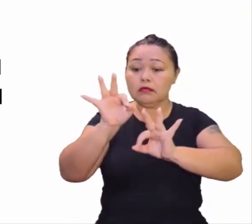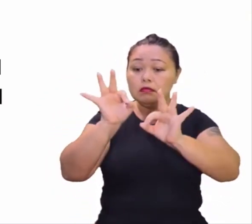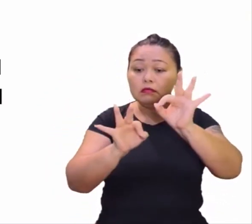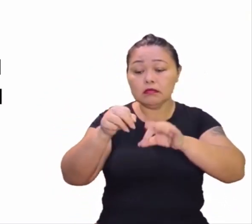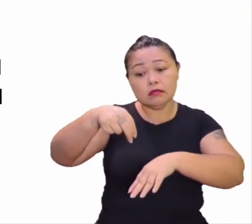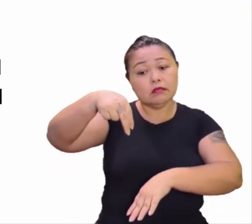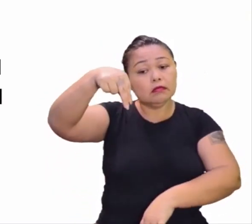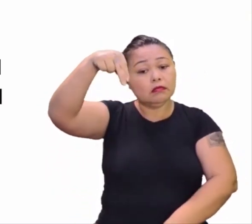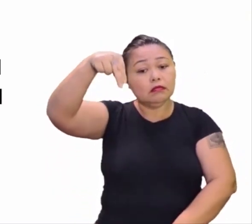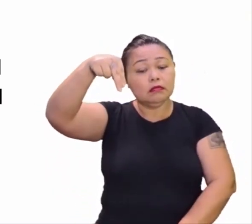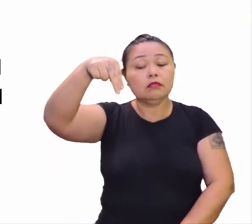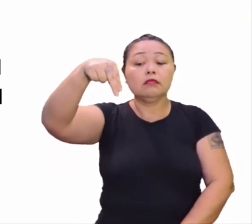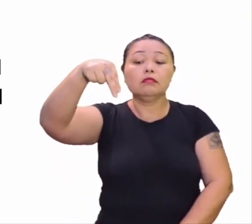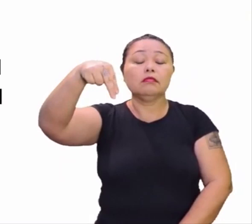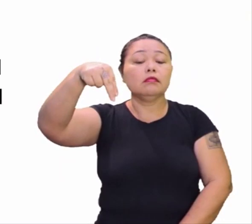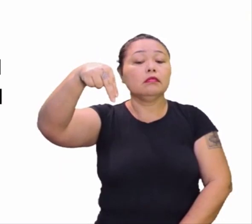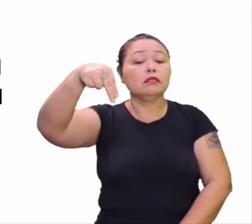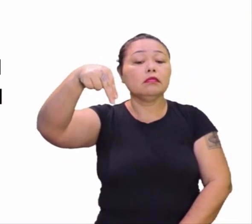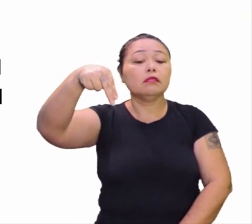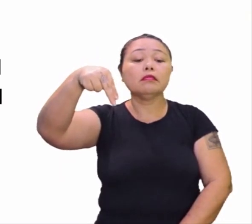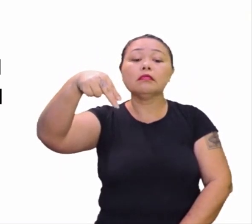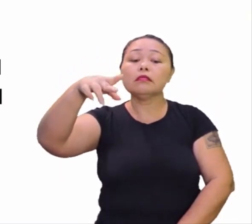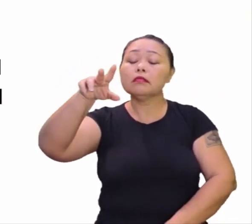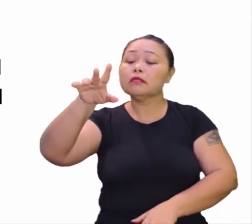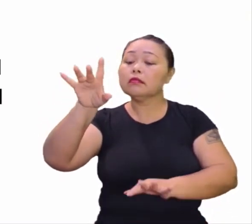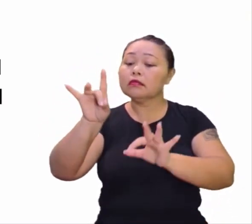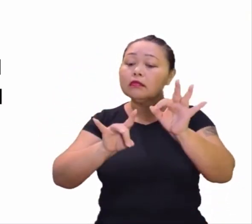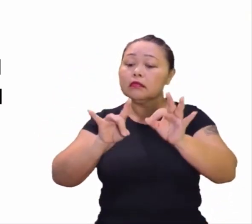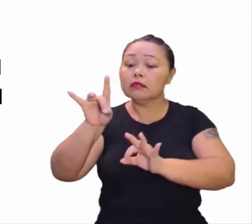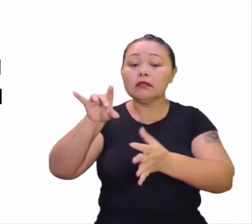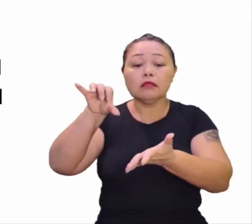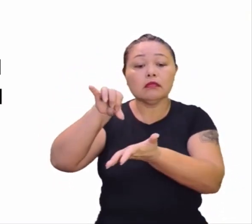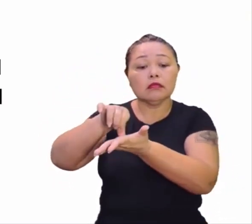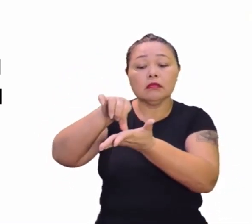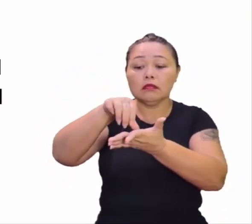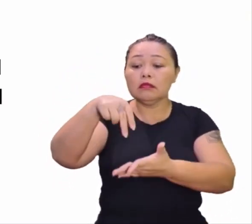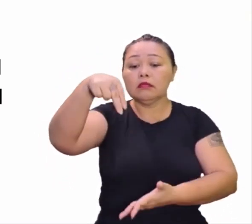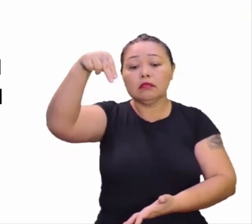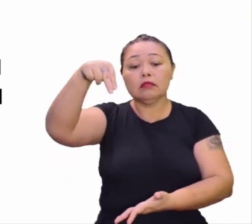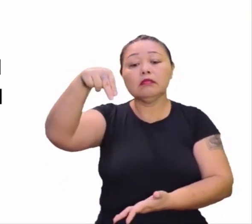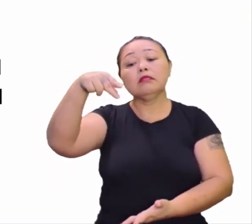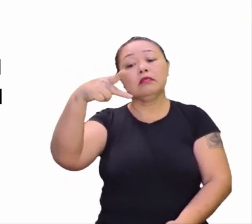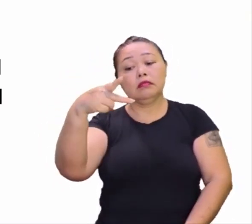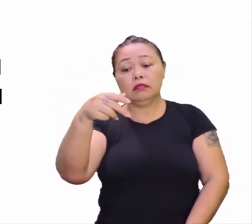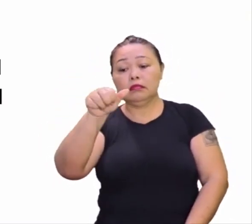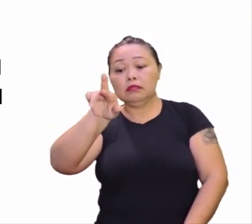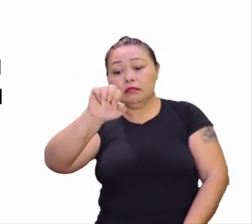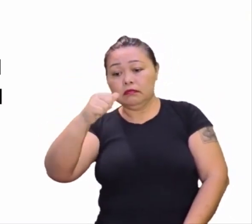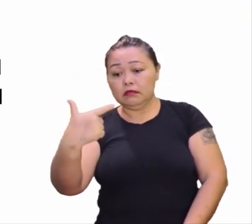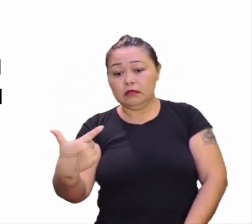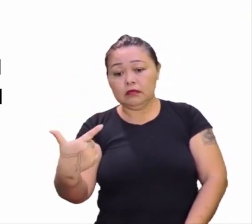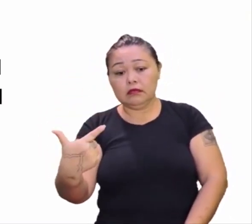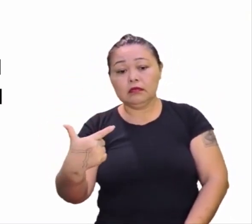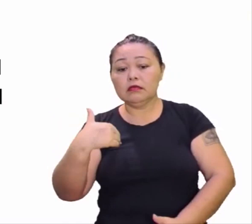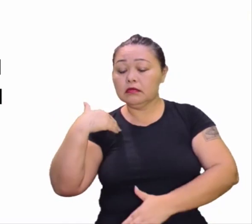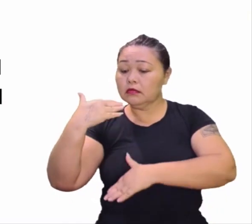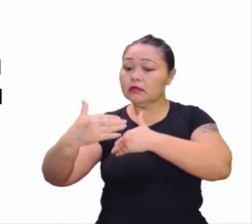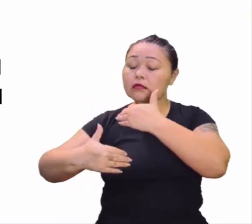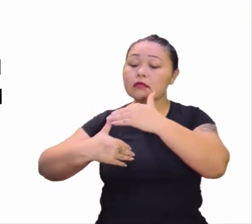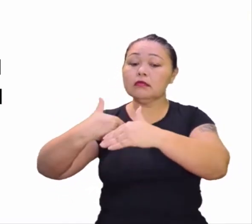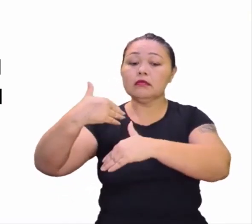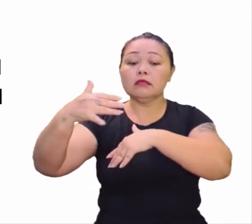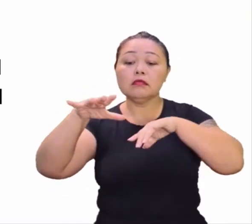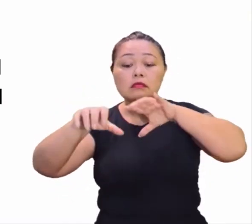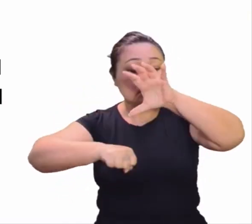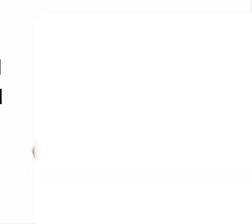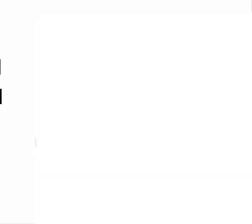o Planafloro. O Polo Noroeste, o Planafloro, parte 2. E a evolução